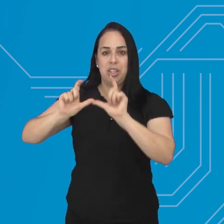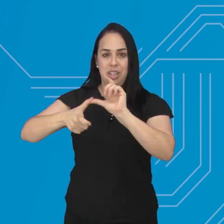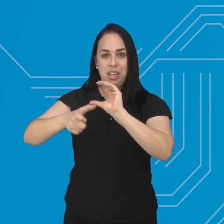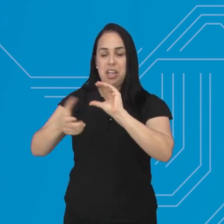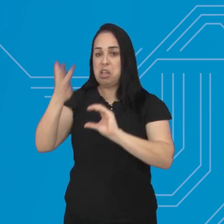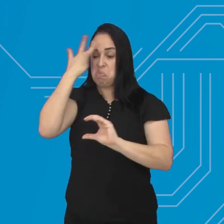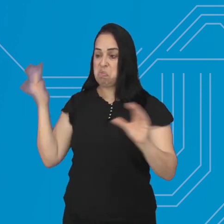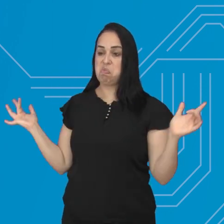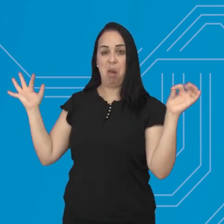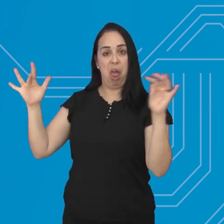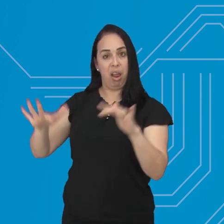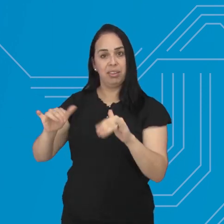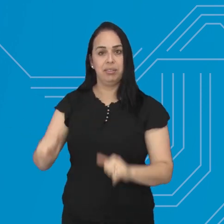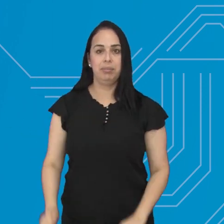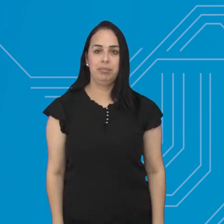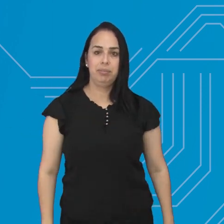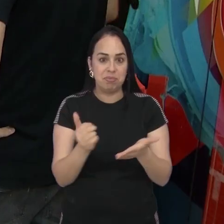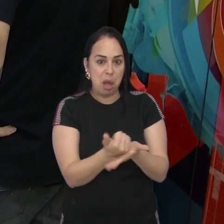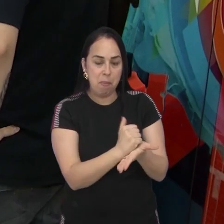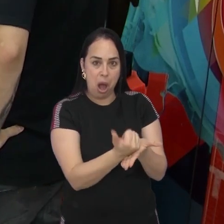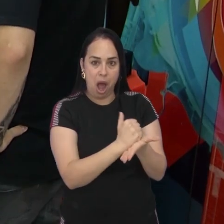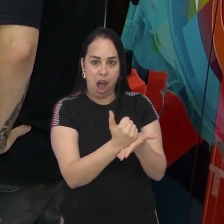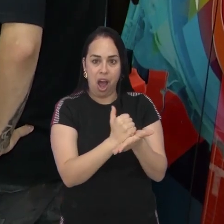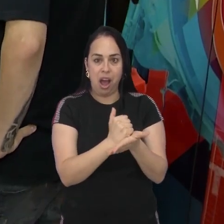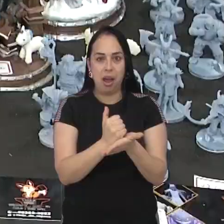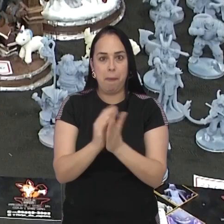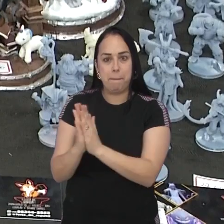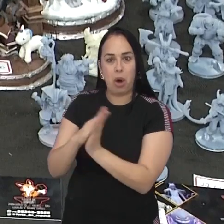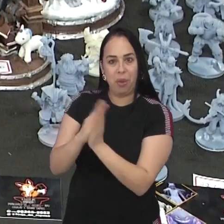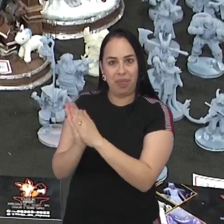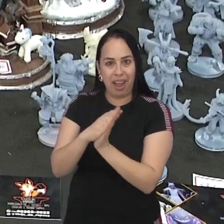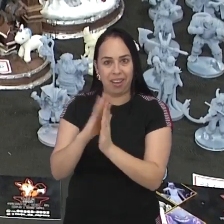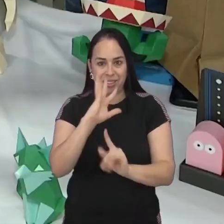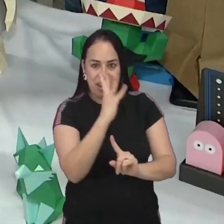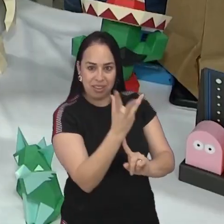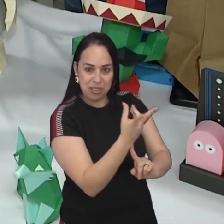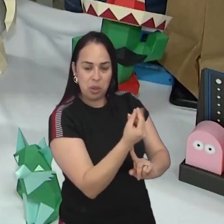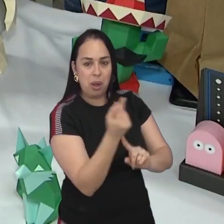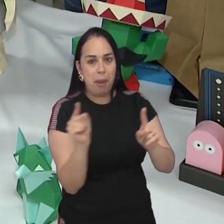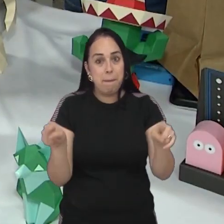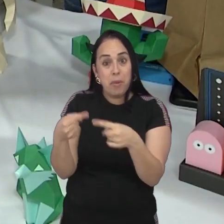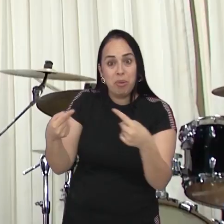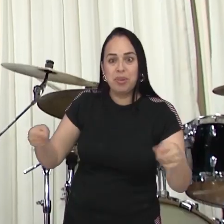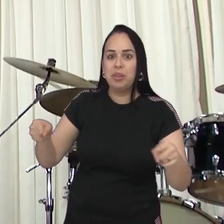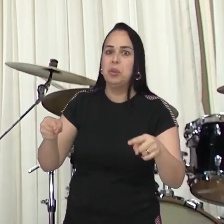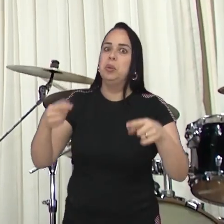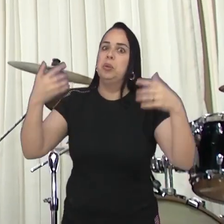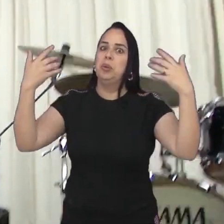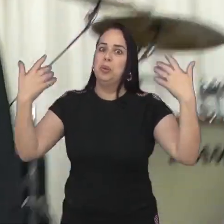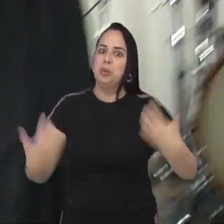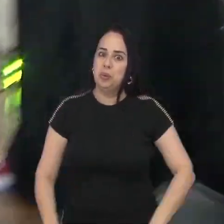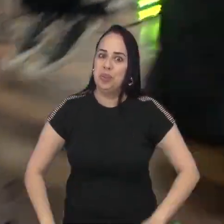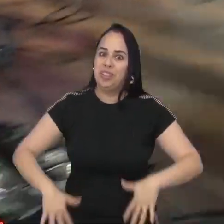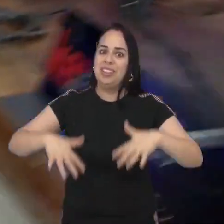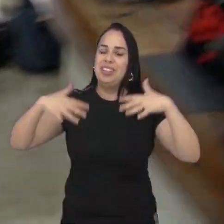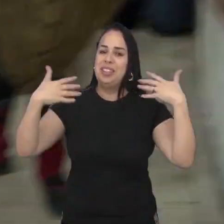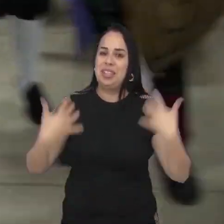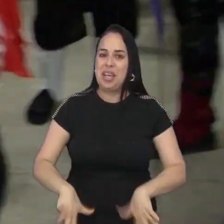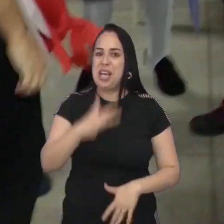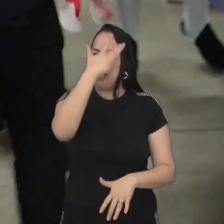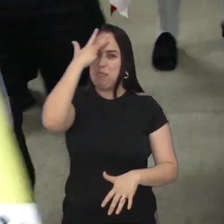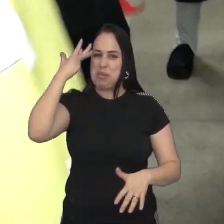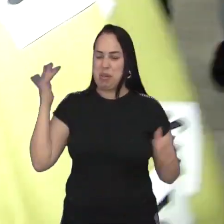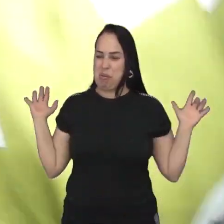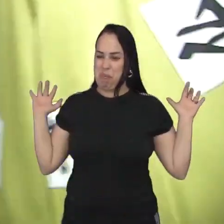que reuniu centenas de pessoas. Games, bonecos, artesanato, música e muita,